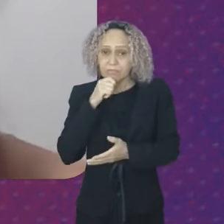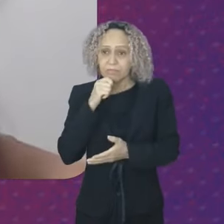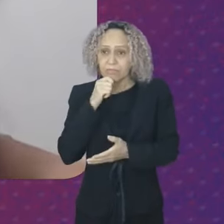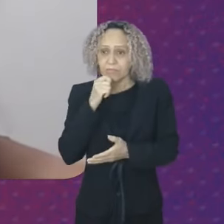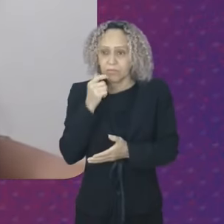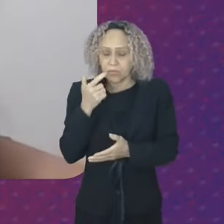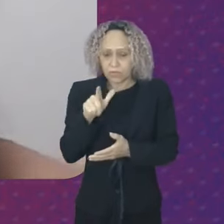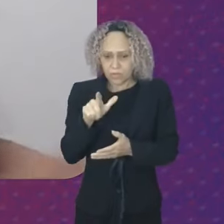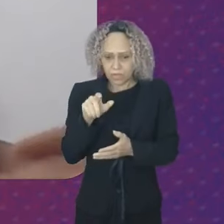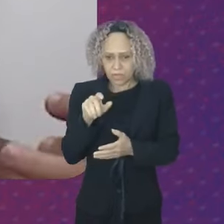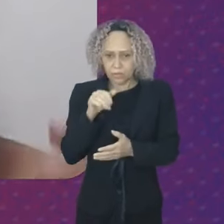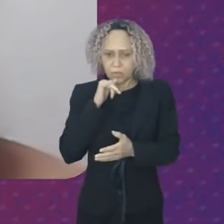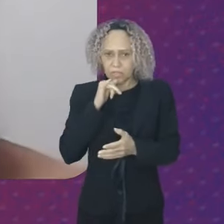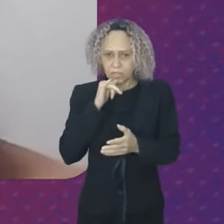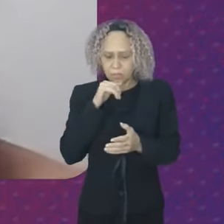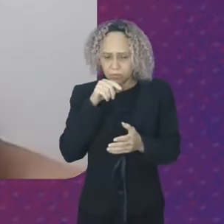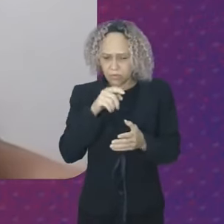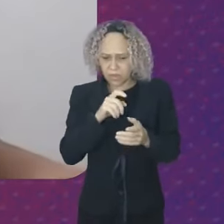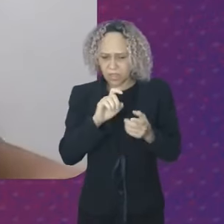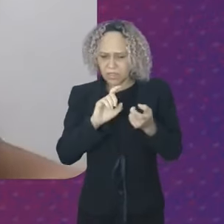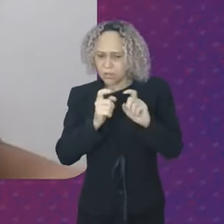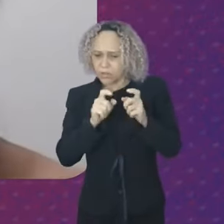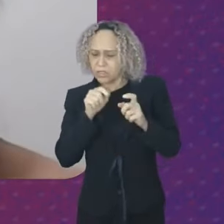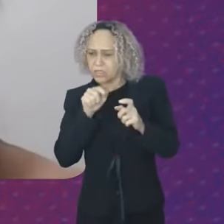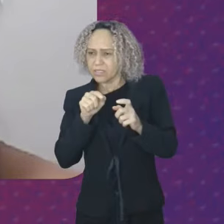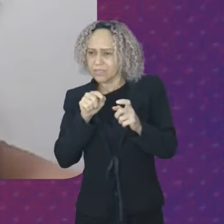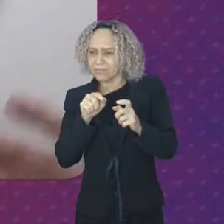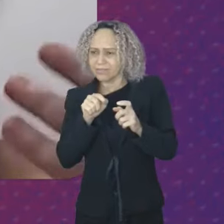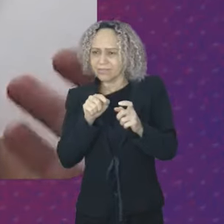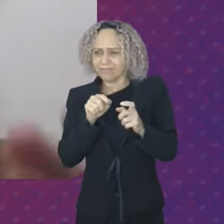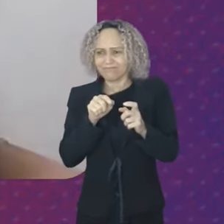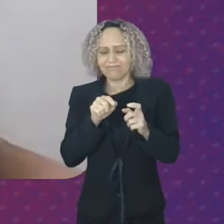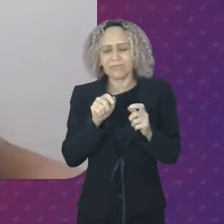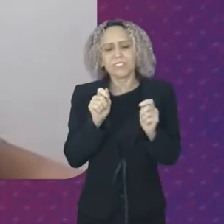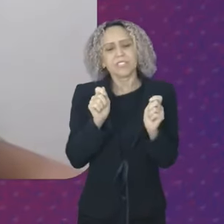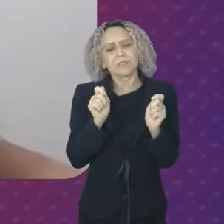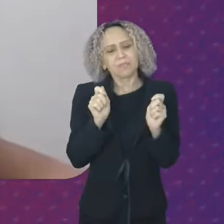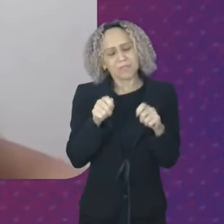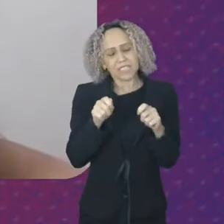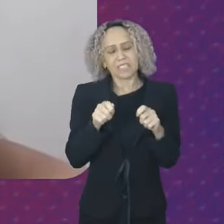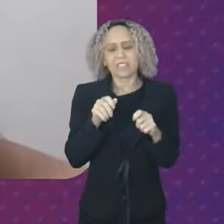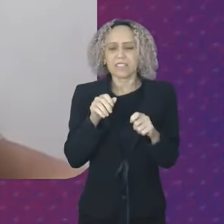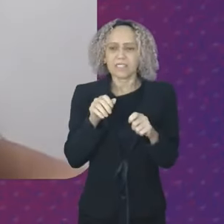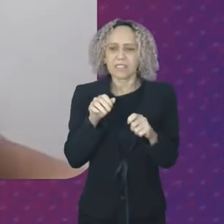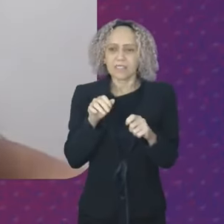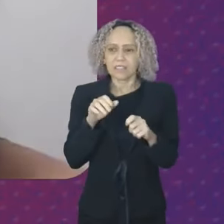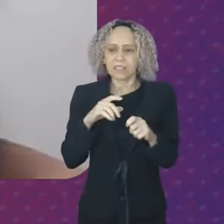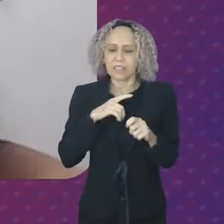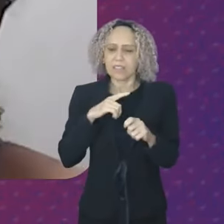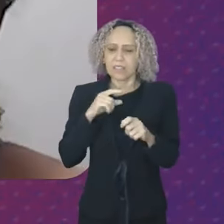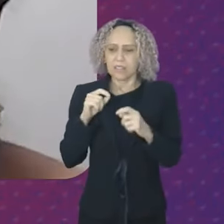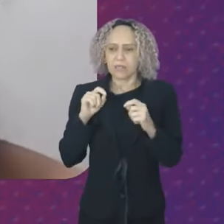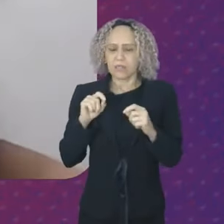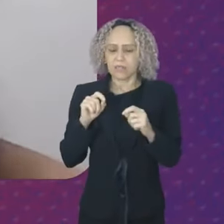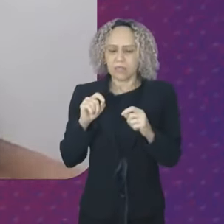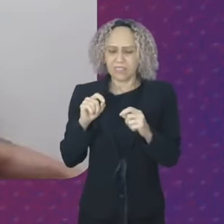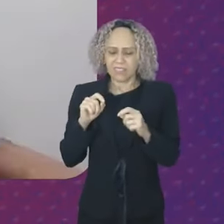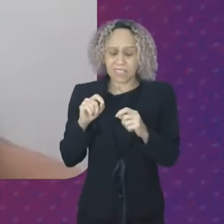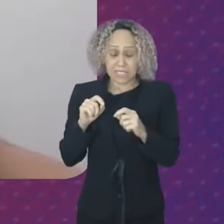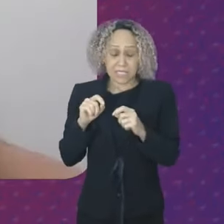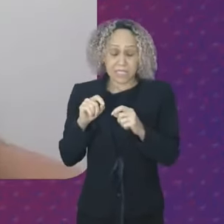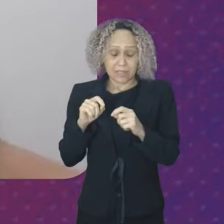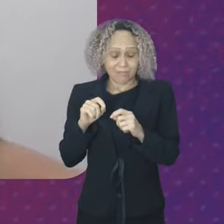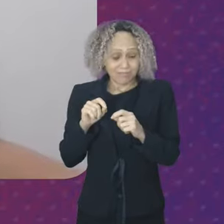estruturação dessa coordenação, você provavelmente vai ter uma sobrecarga de funções, porque é